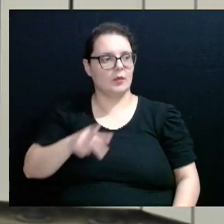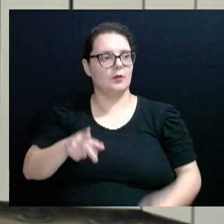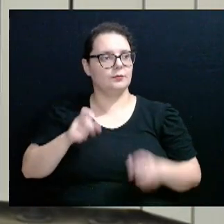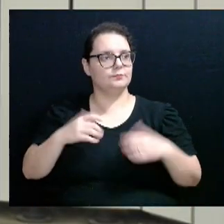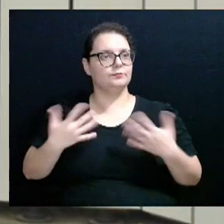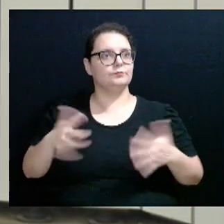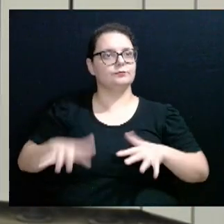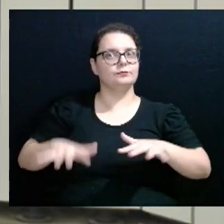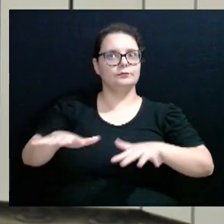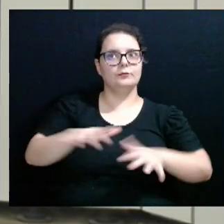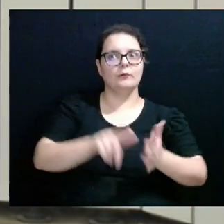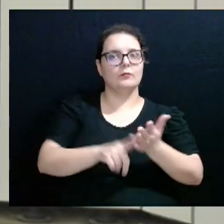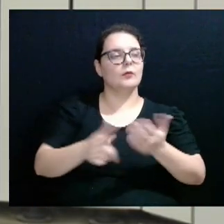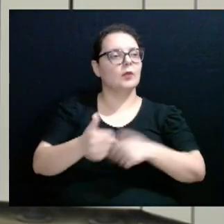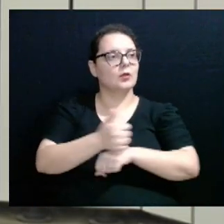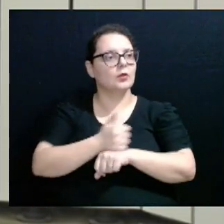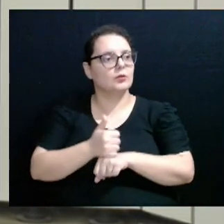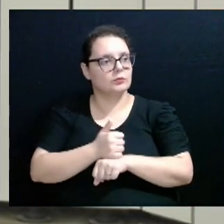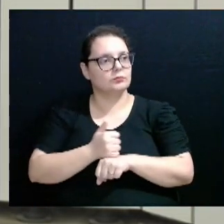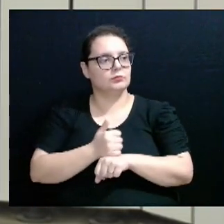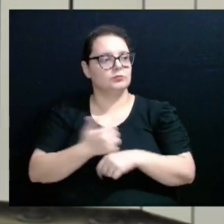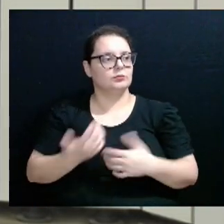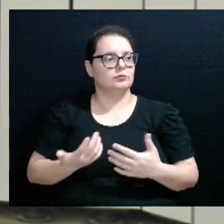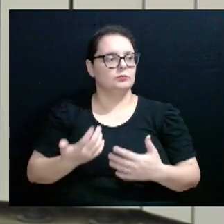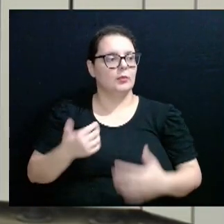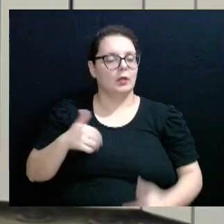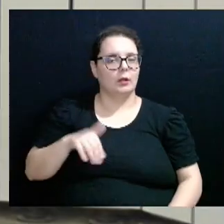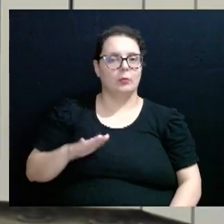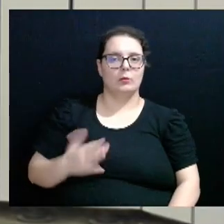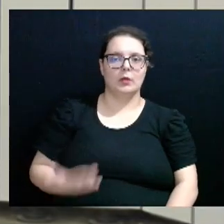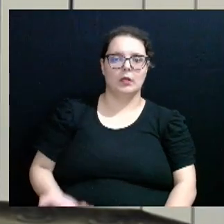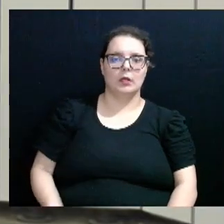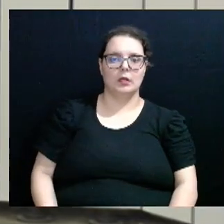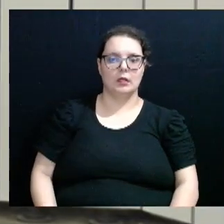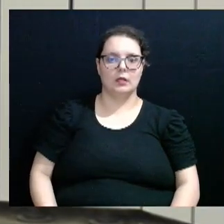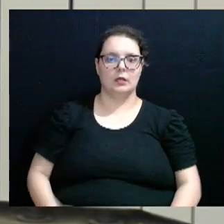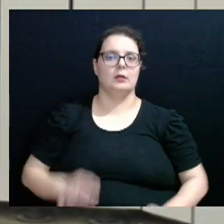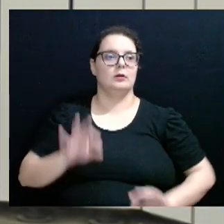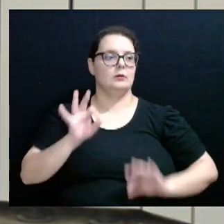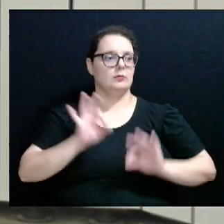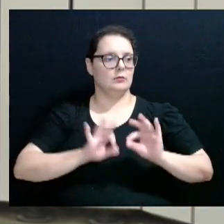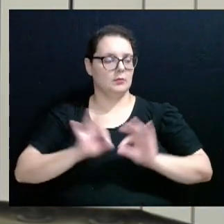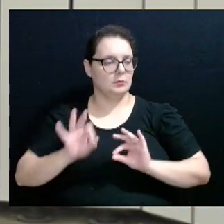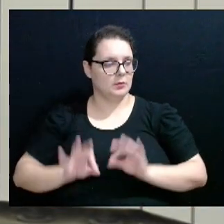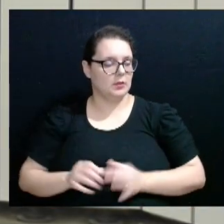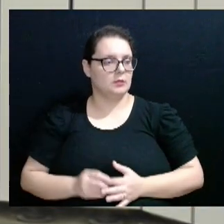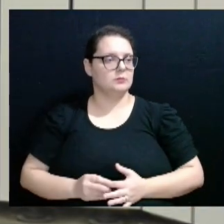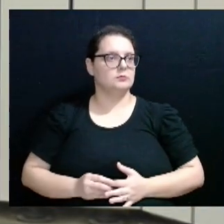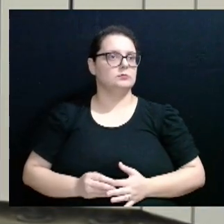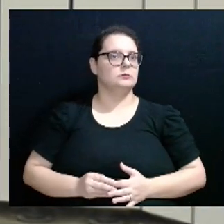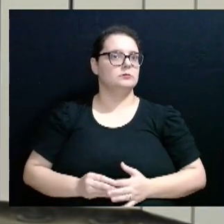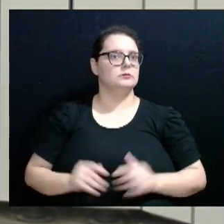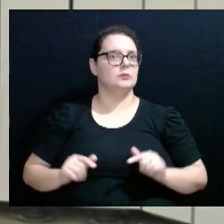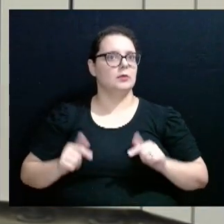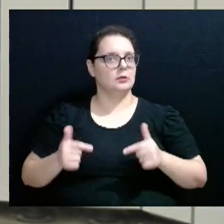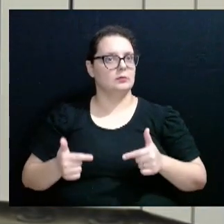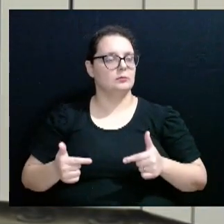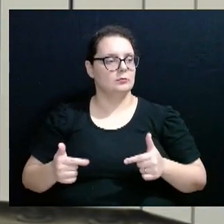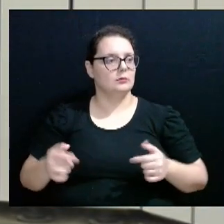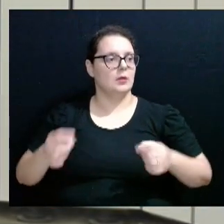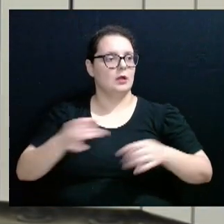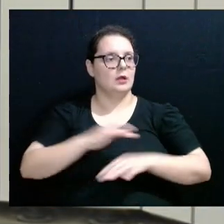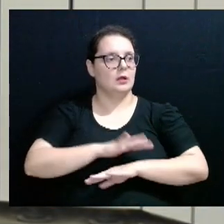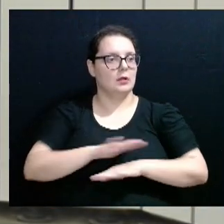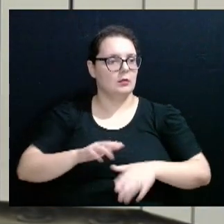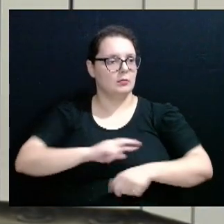jornalismo está mais preparada e atuando mais nesse combate antirracismo? Quando a gente pensa, por